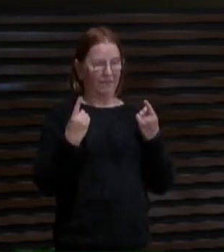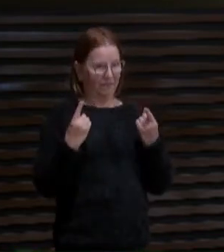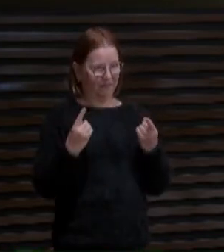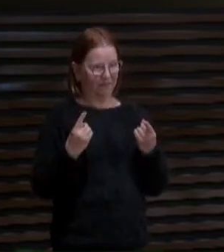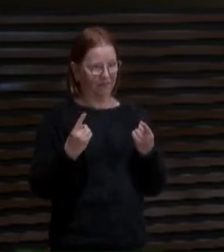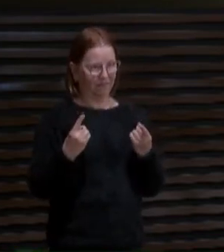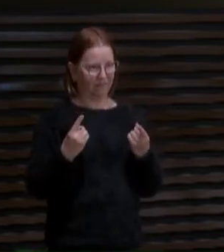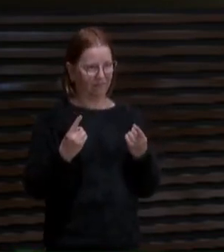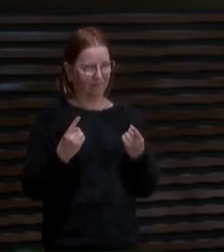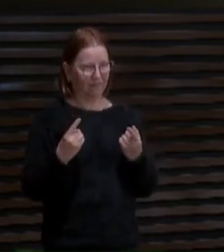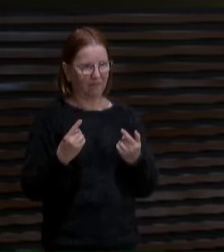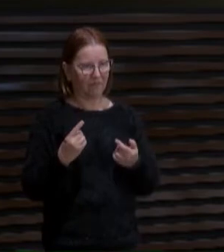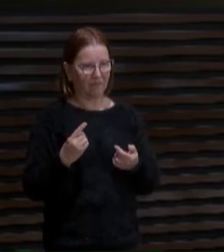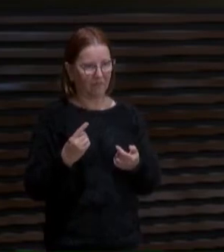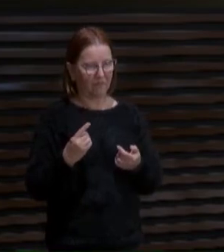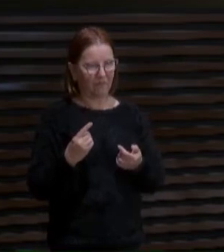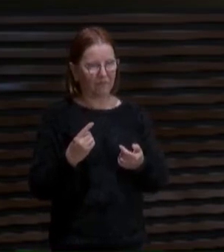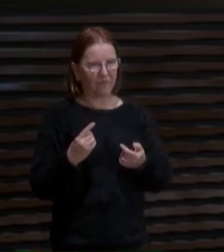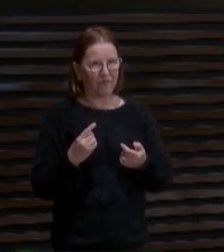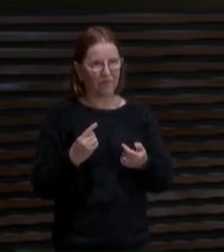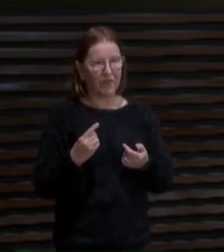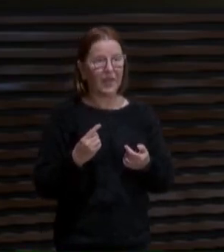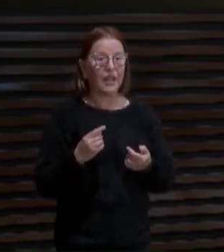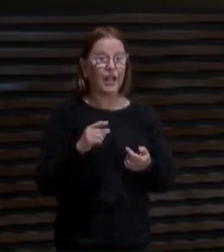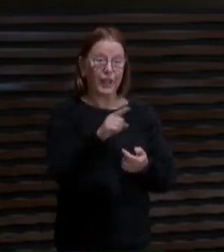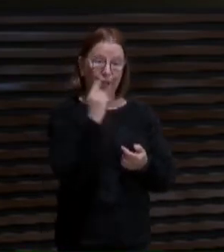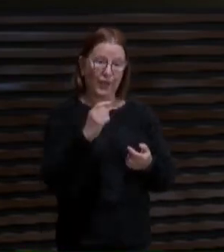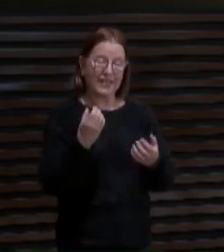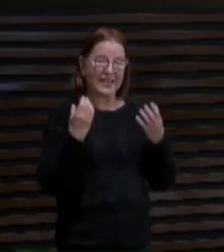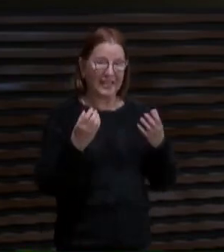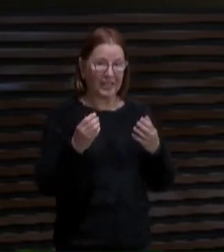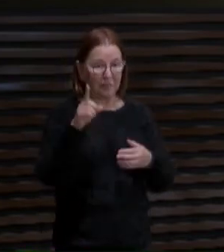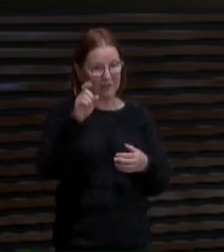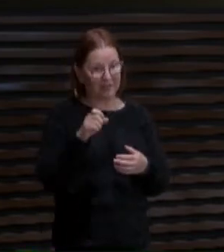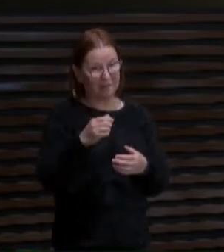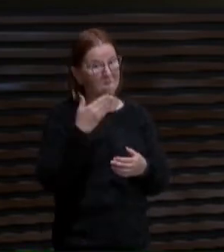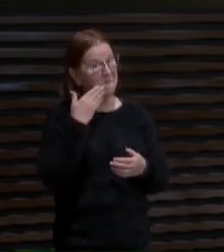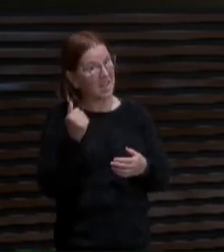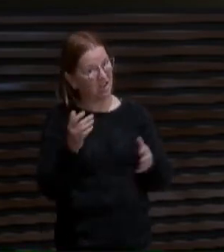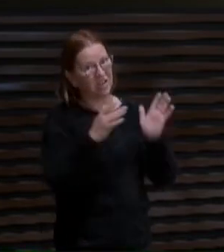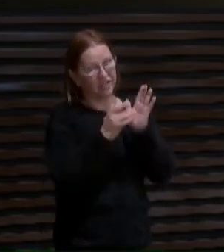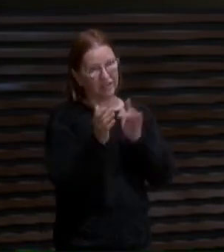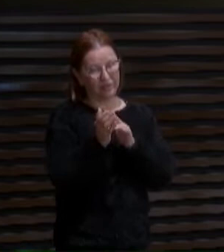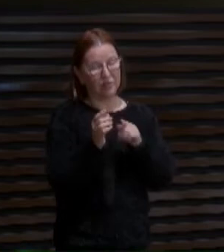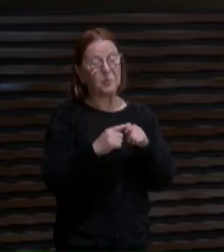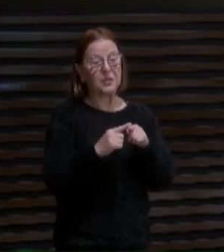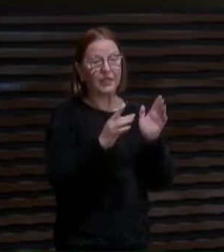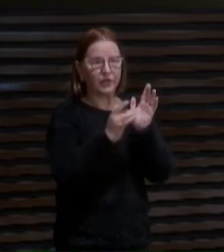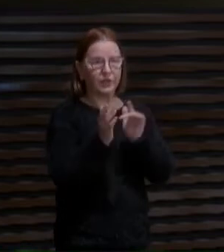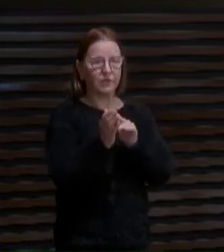sabe que nós estamos fazendo nós estamos querendo ser melhor do que Jesus Jesus ele ficava quieto